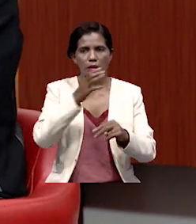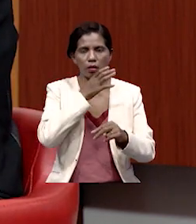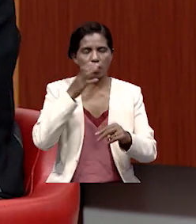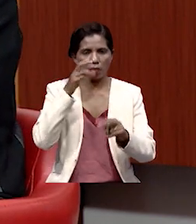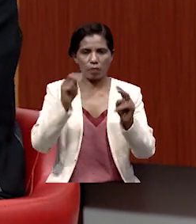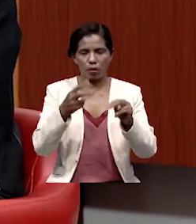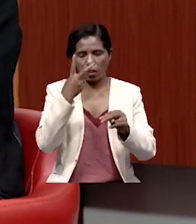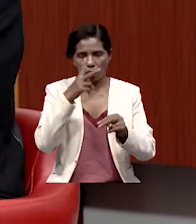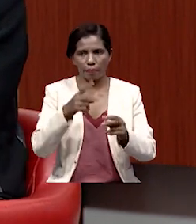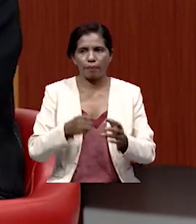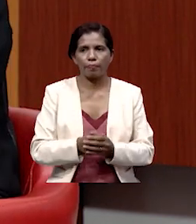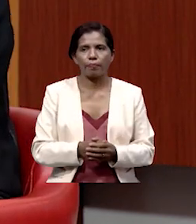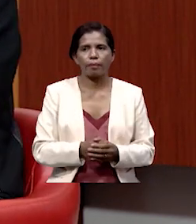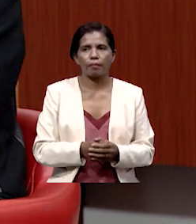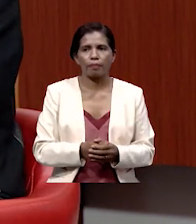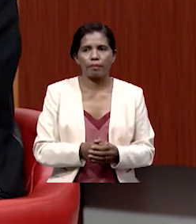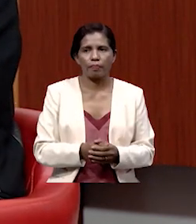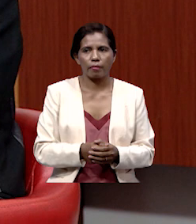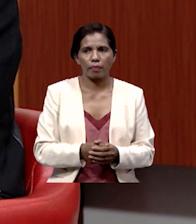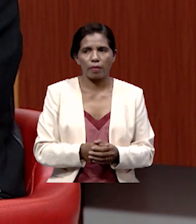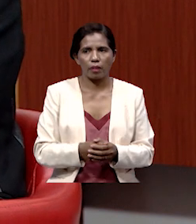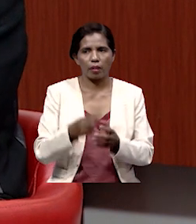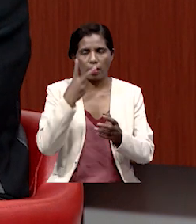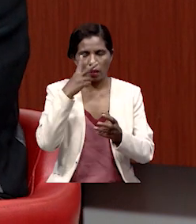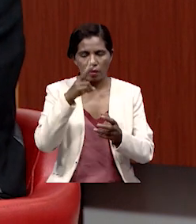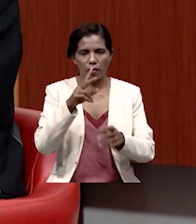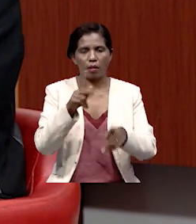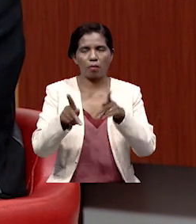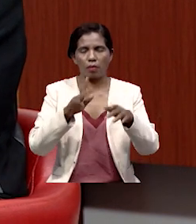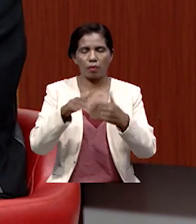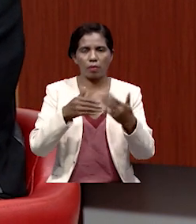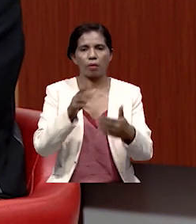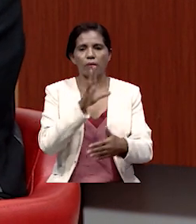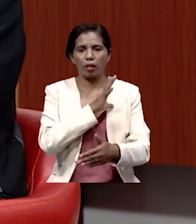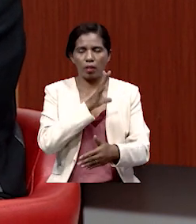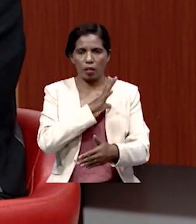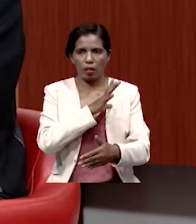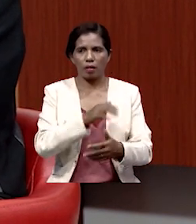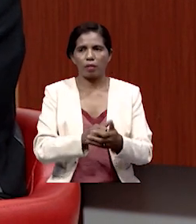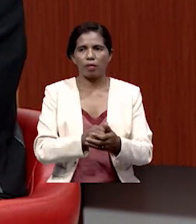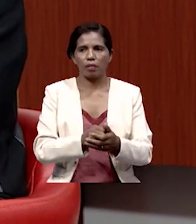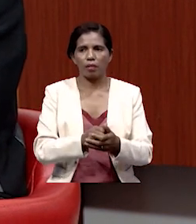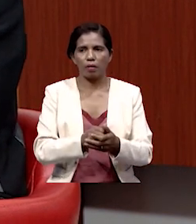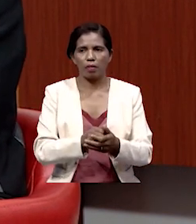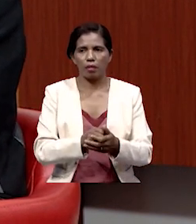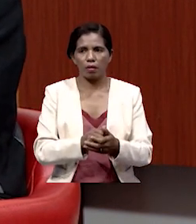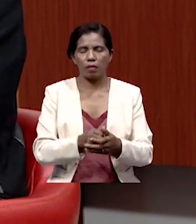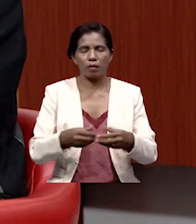área, né. E vou dizer que é muito bem, certificado, PE